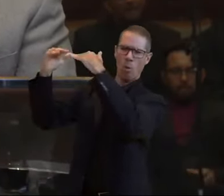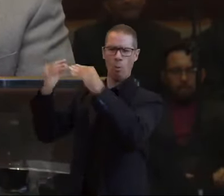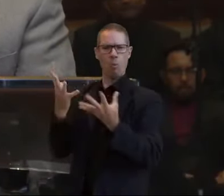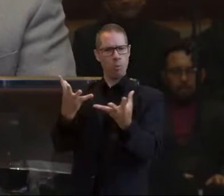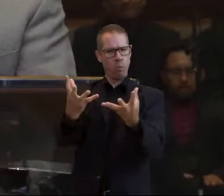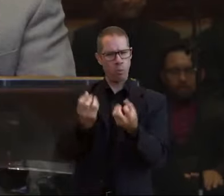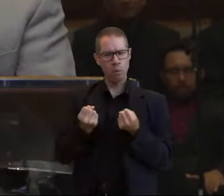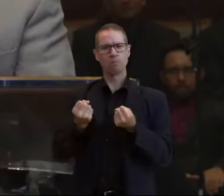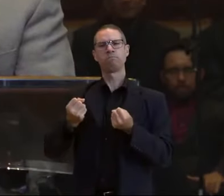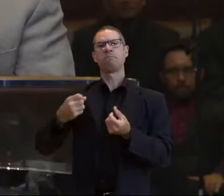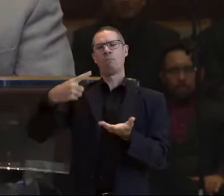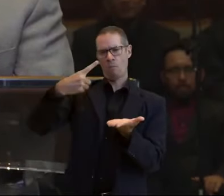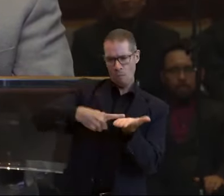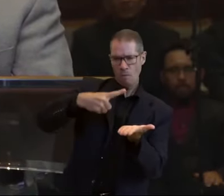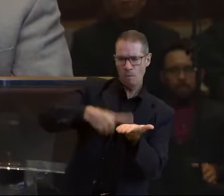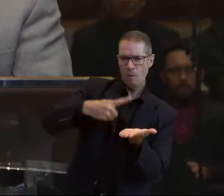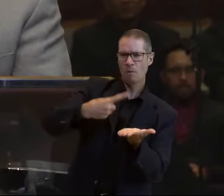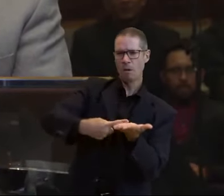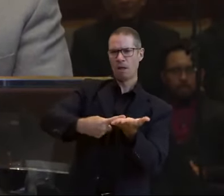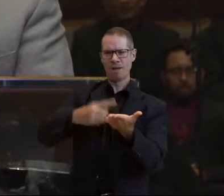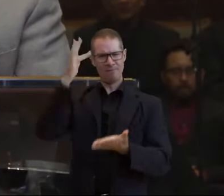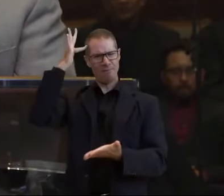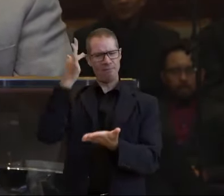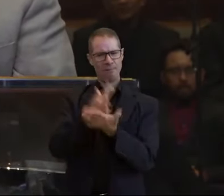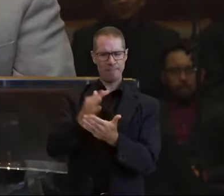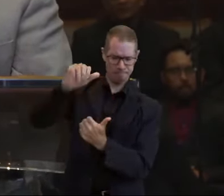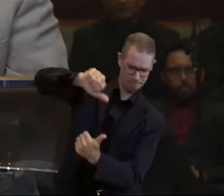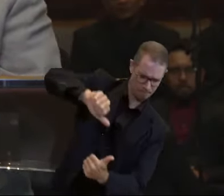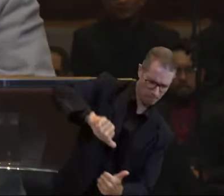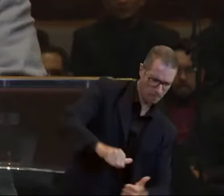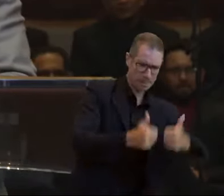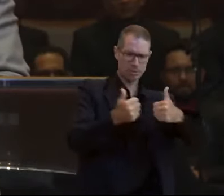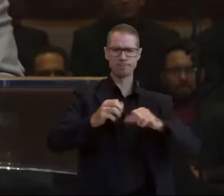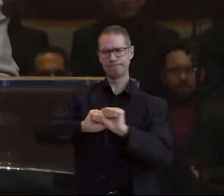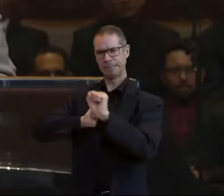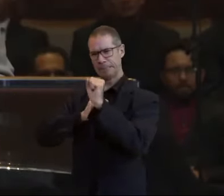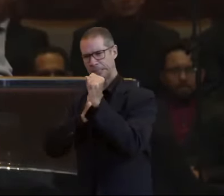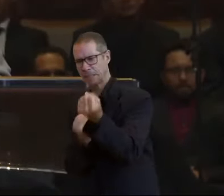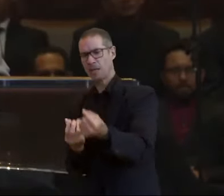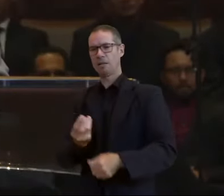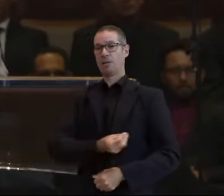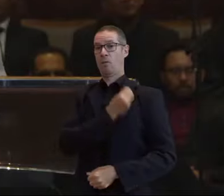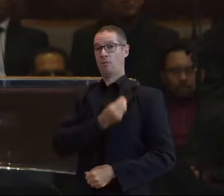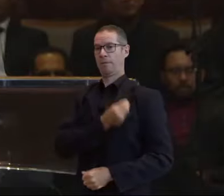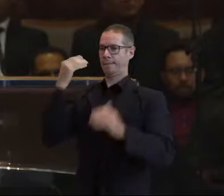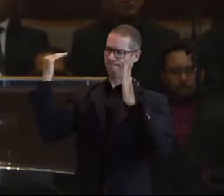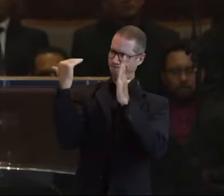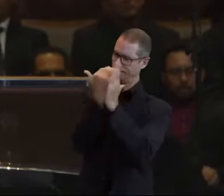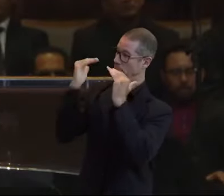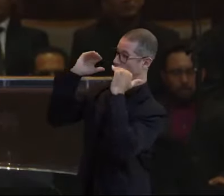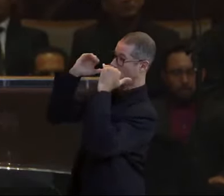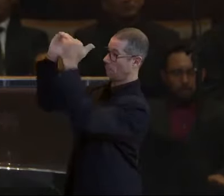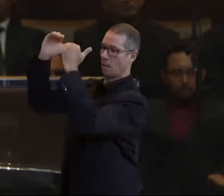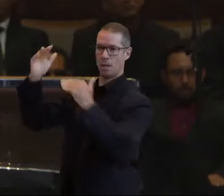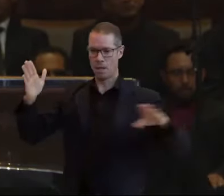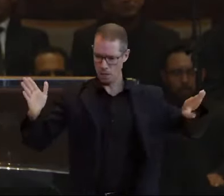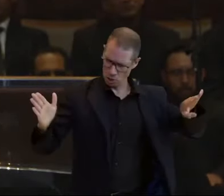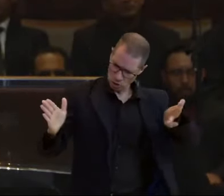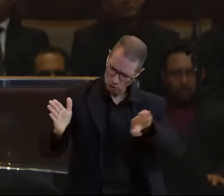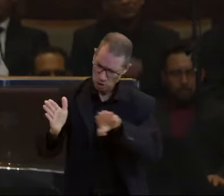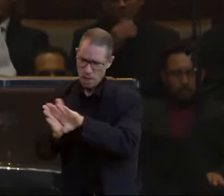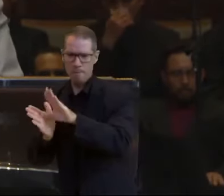assumirem compromissos de fé através do batismo e da dedicação das suas vidas, a chegar a